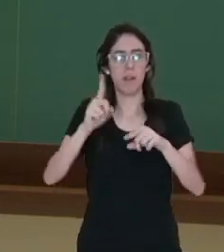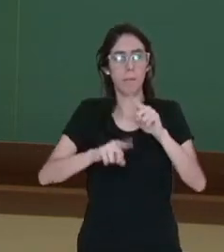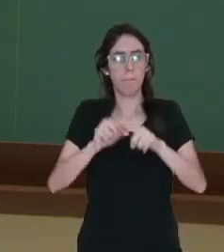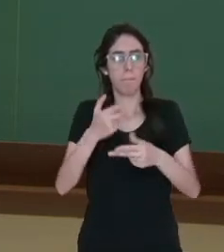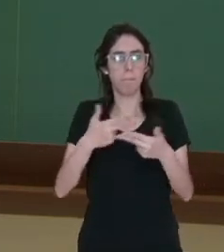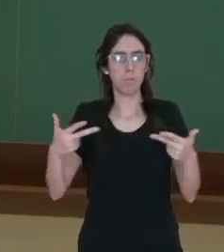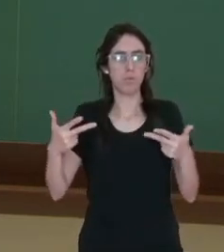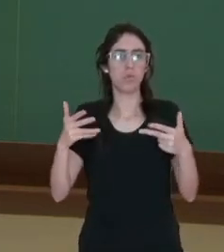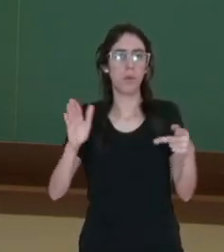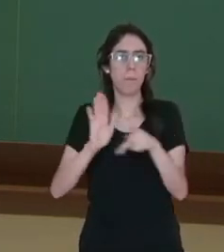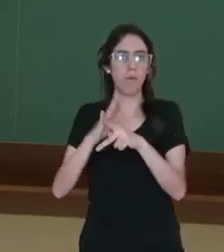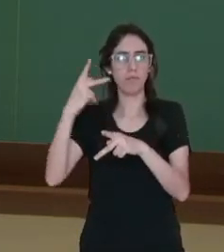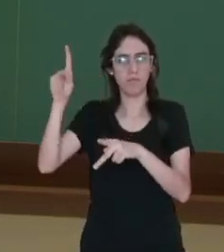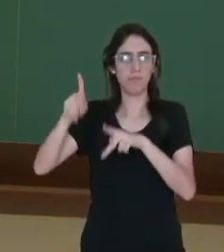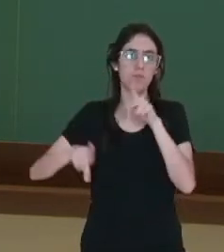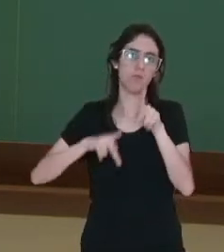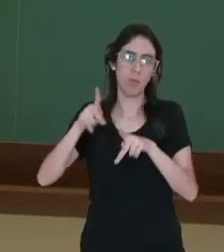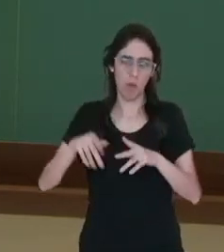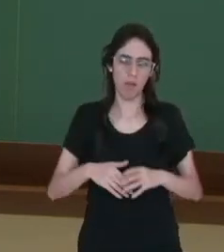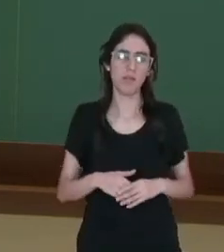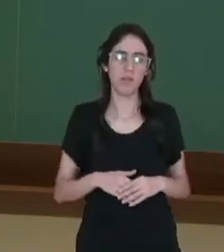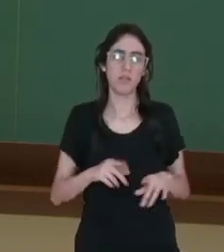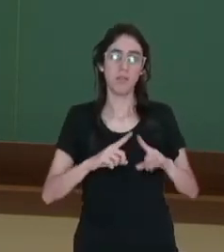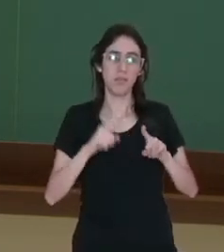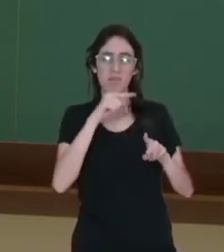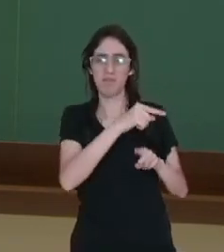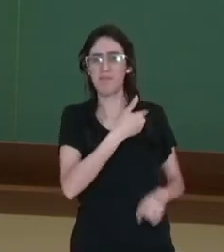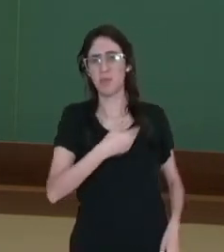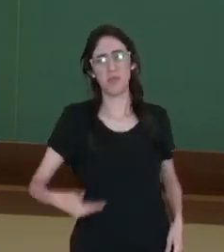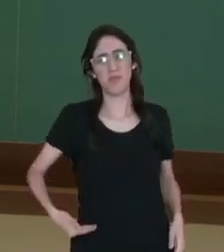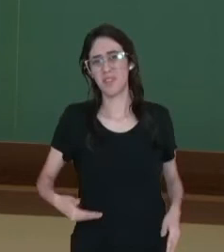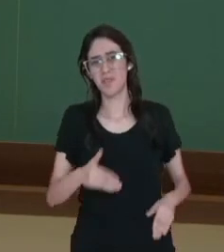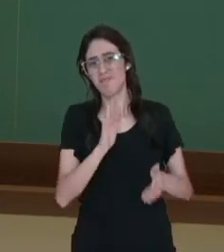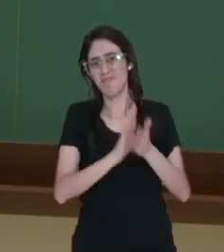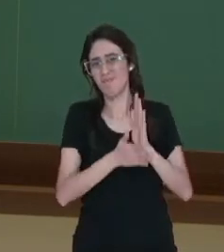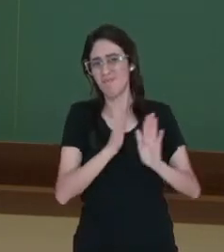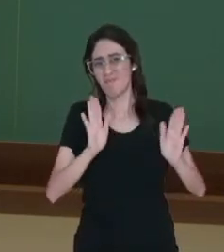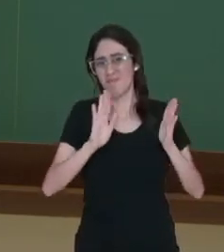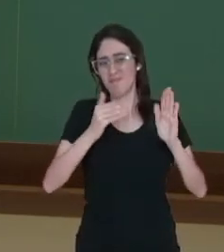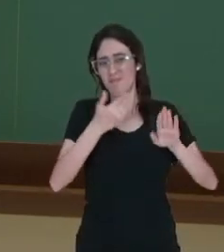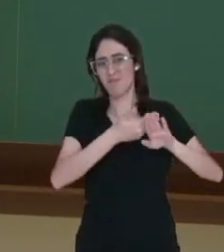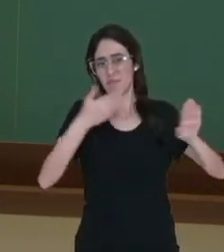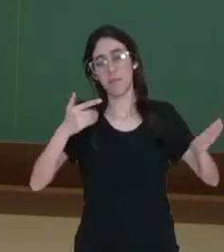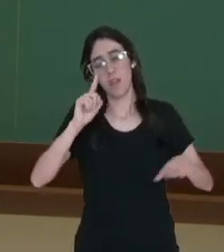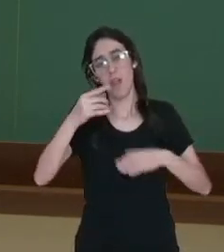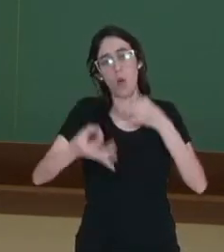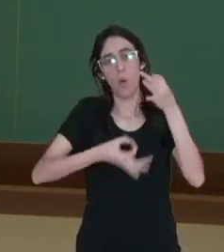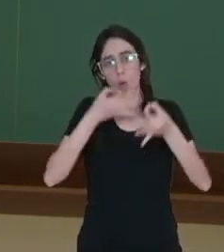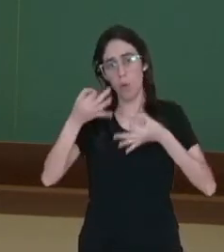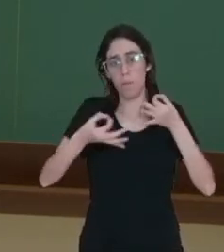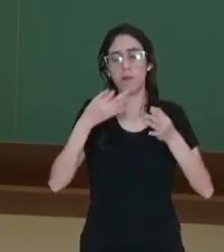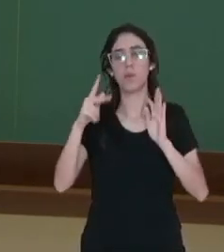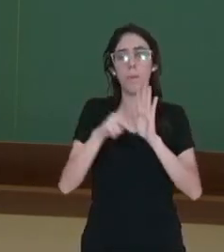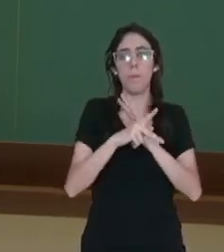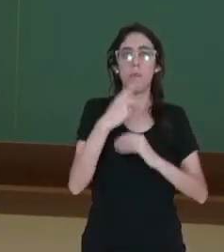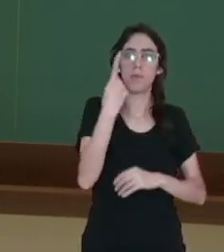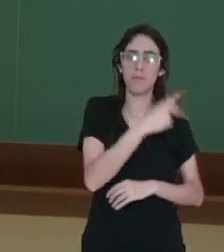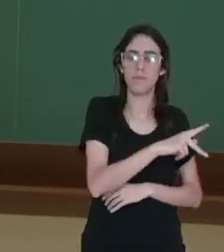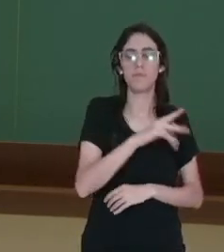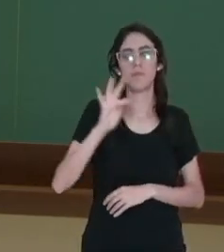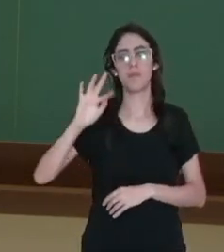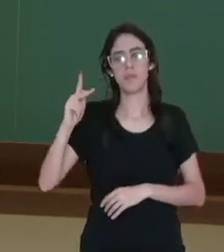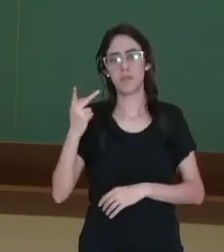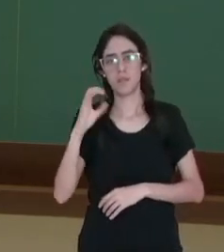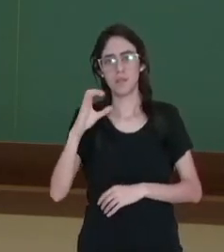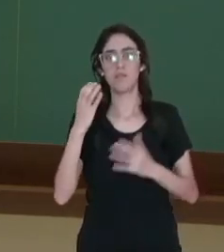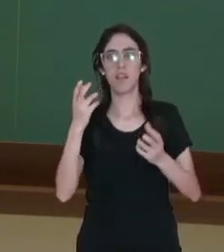para a população, diferente da função do Estado. Esses são os principais argumentos aí favoráveis, então, à privatização